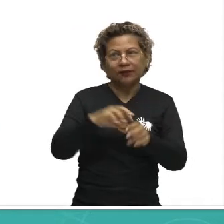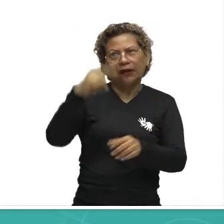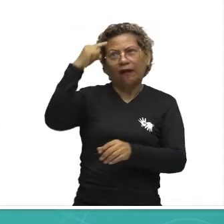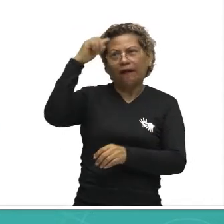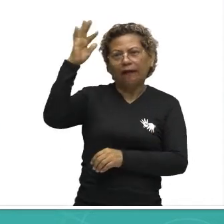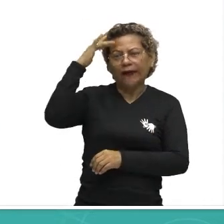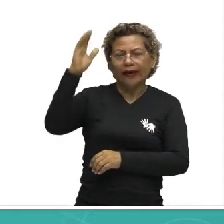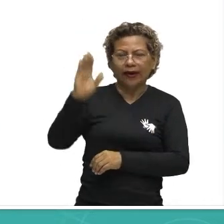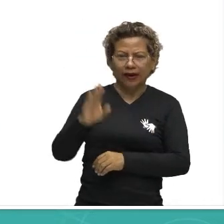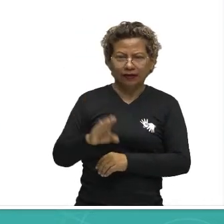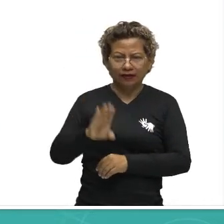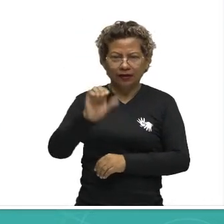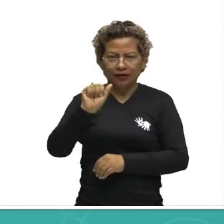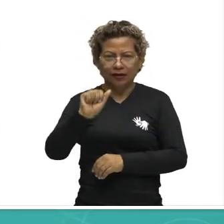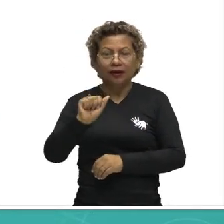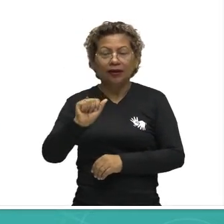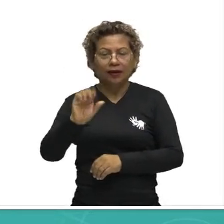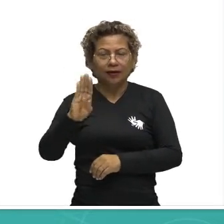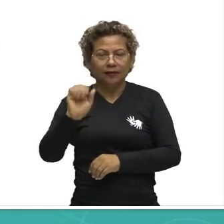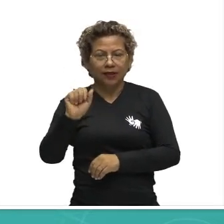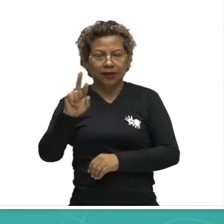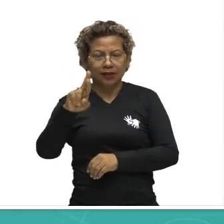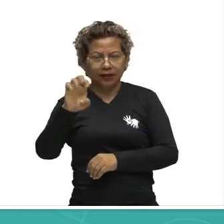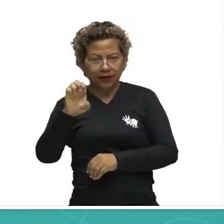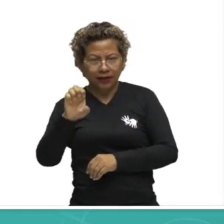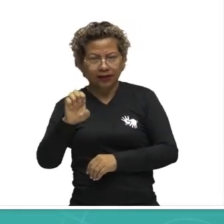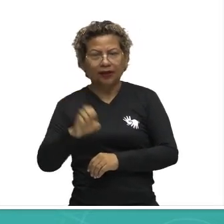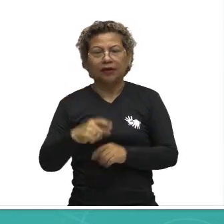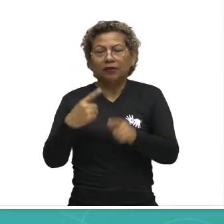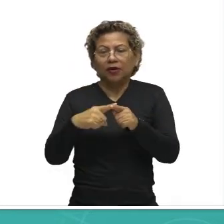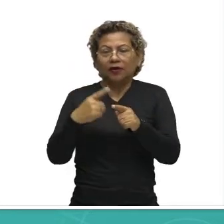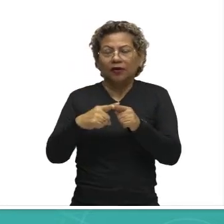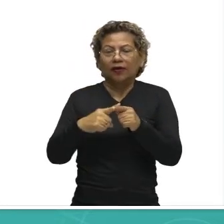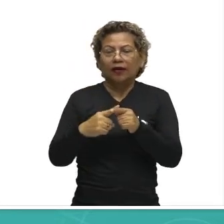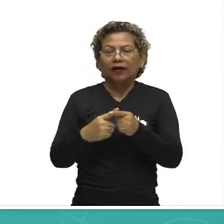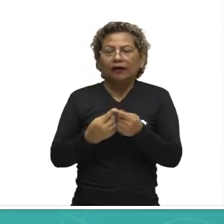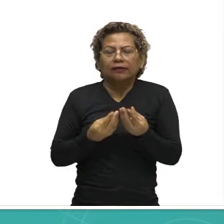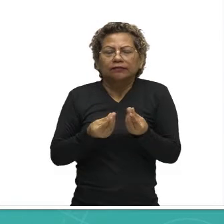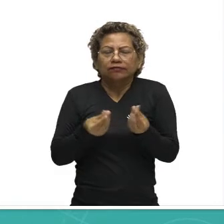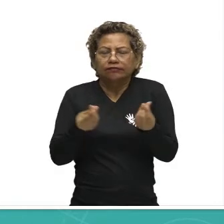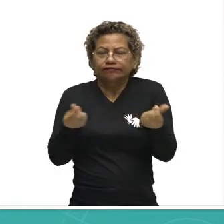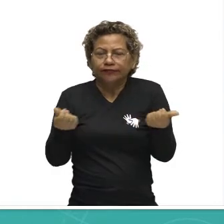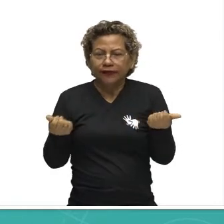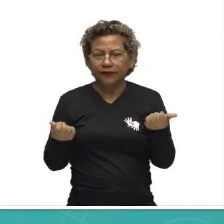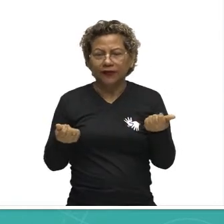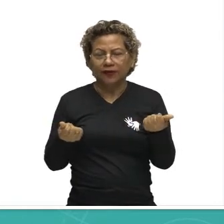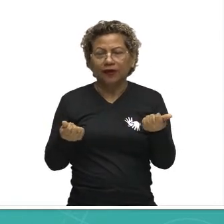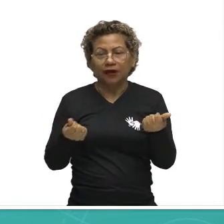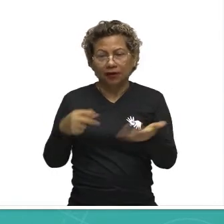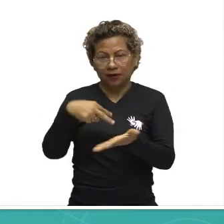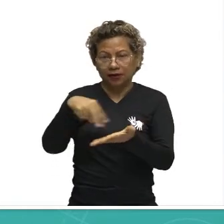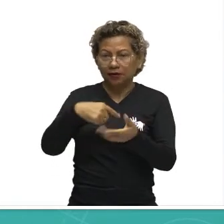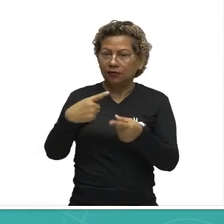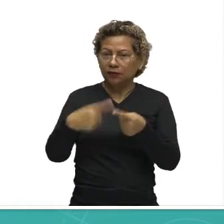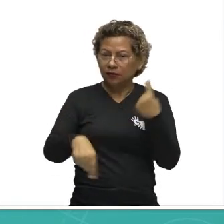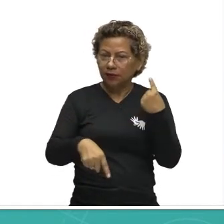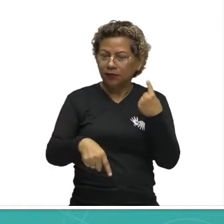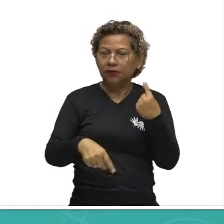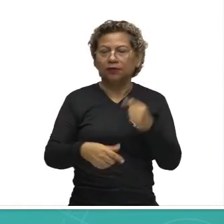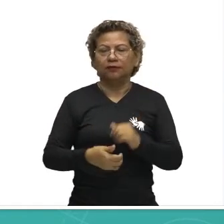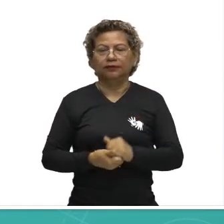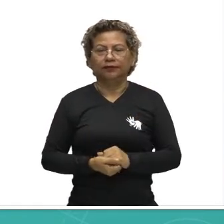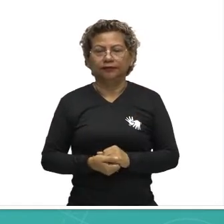bordéis, graças à sua sensualidade. Ele chegou até a ser proibido uma época, tá? E aí,